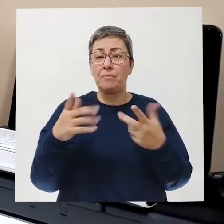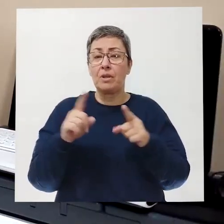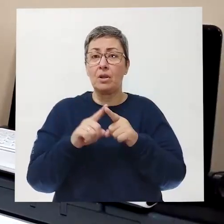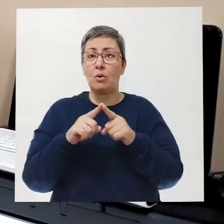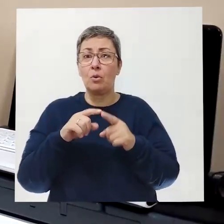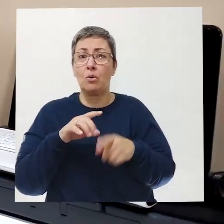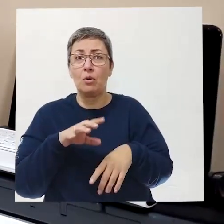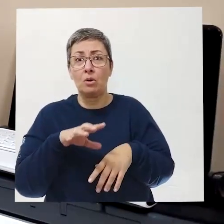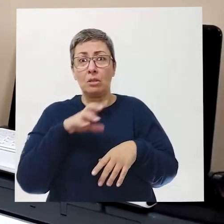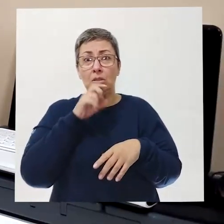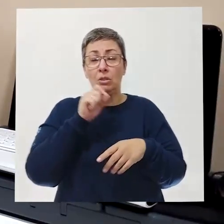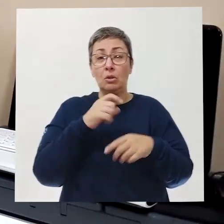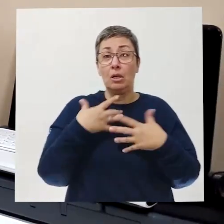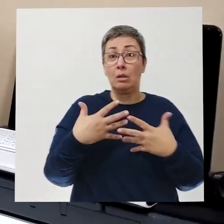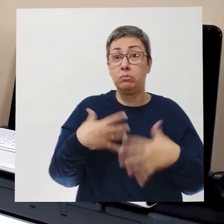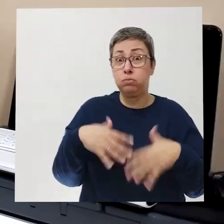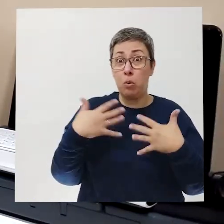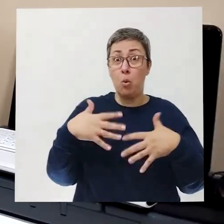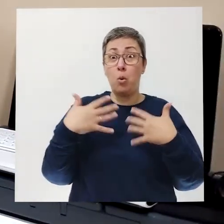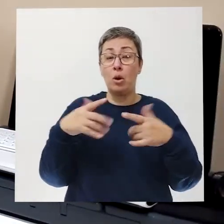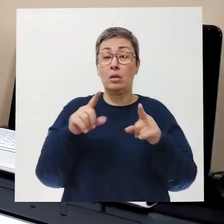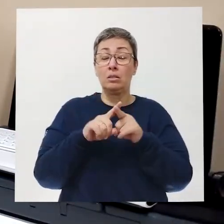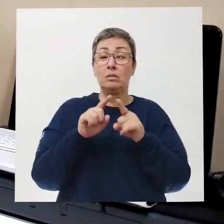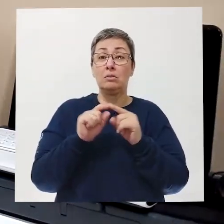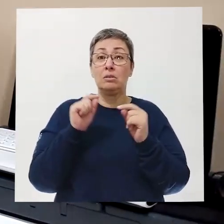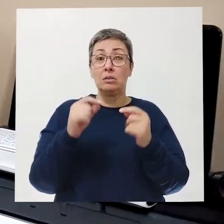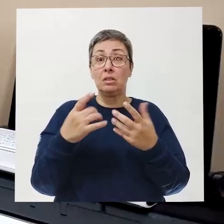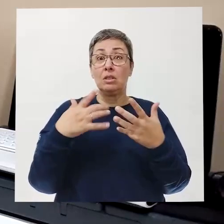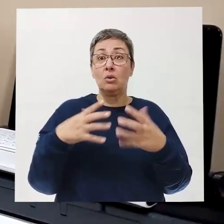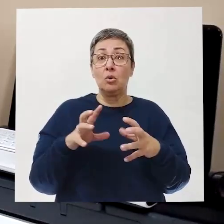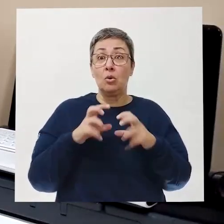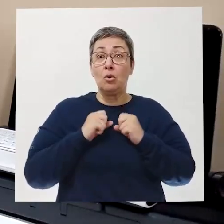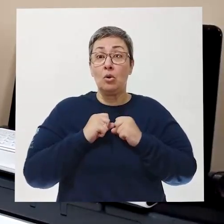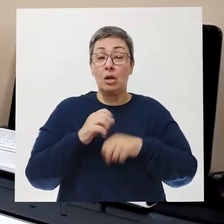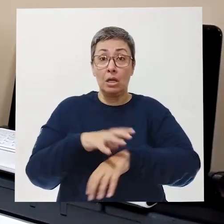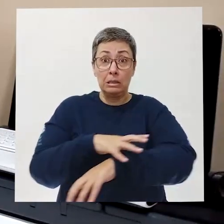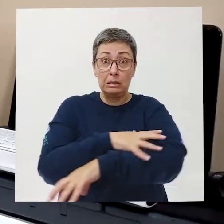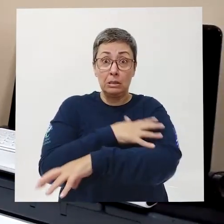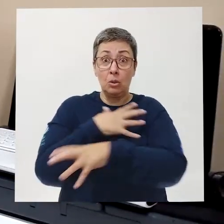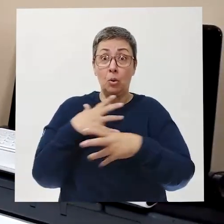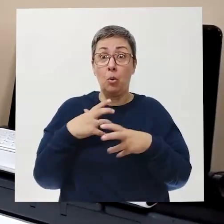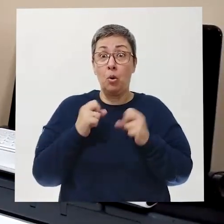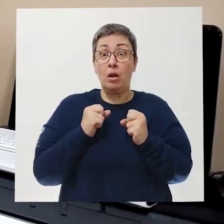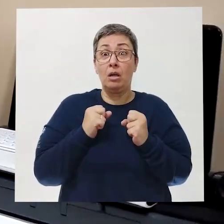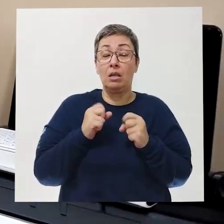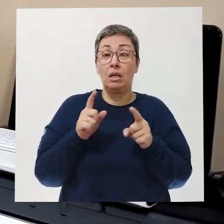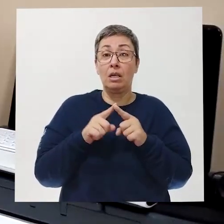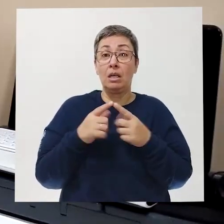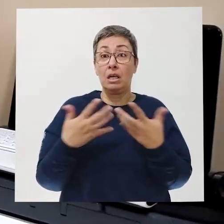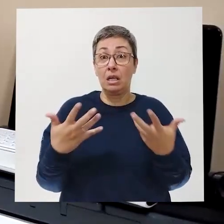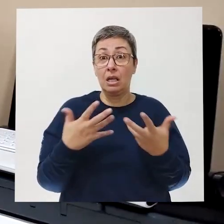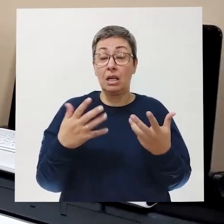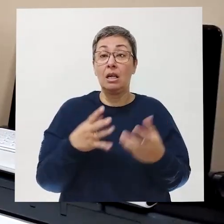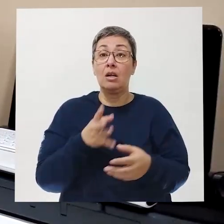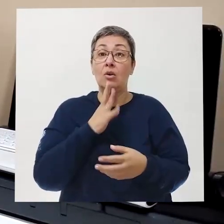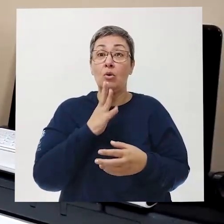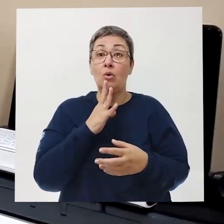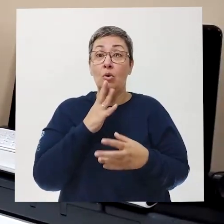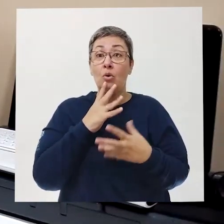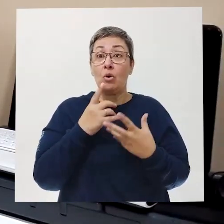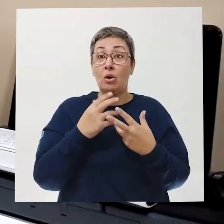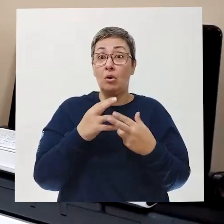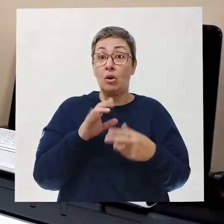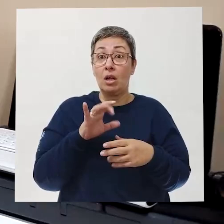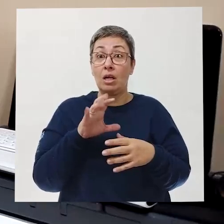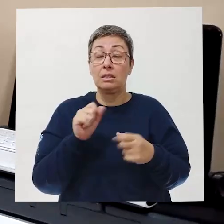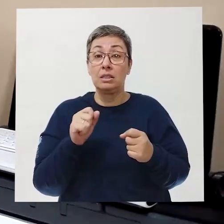tornam a respiração ofegante e contraem os músculos. Essa é a conhecida reação